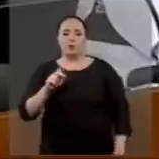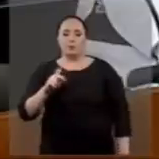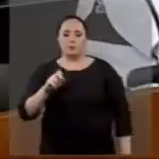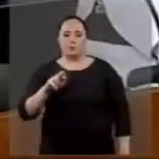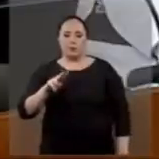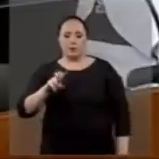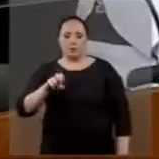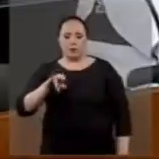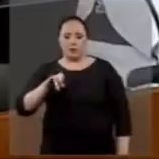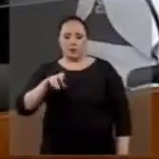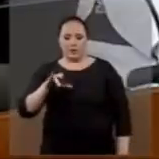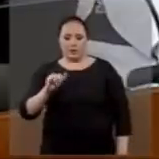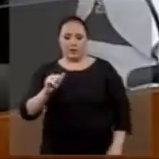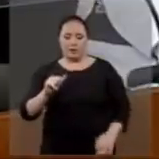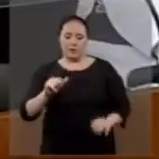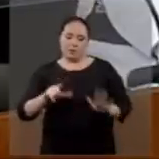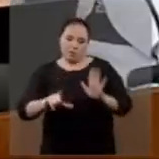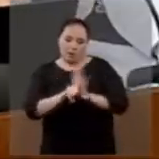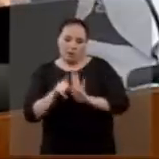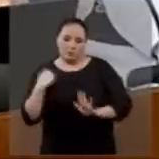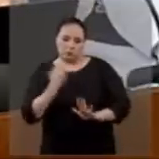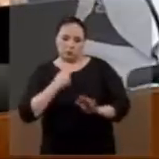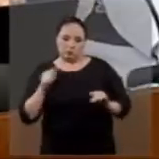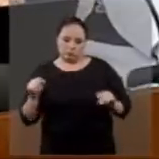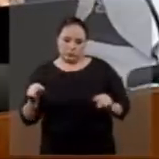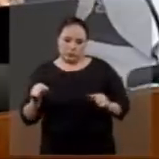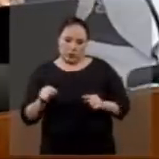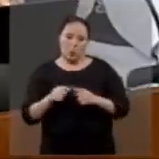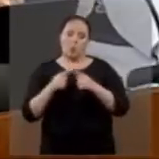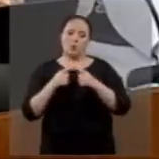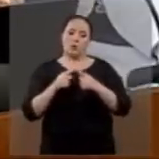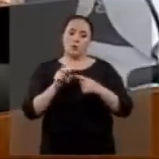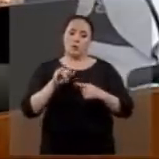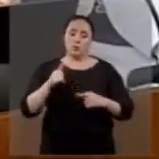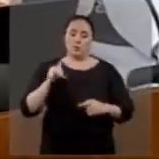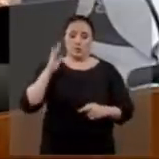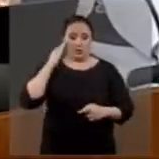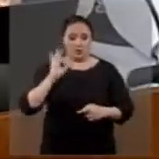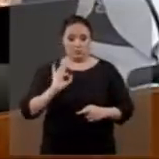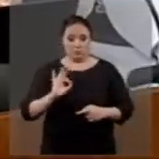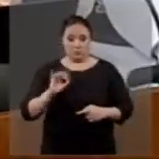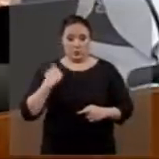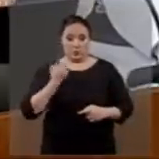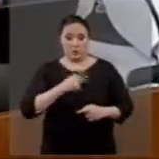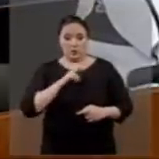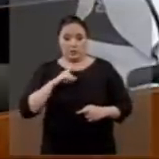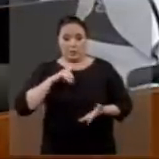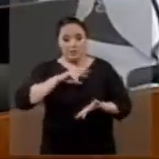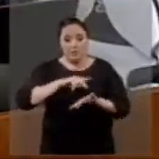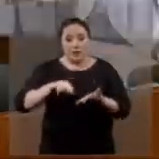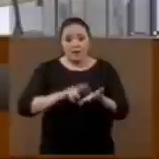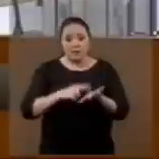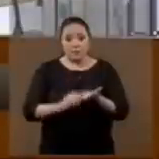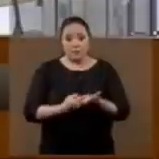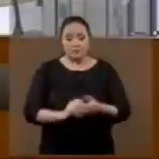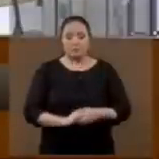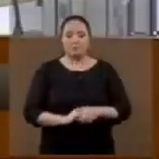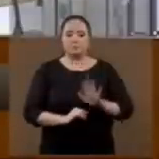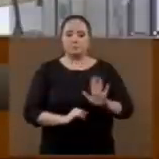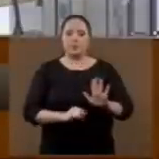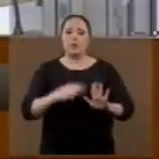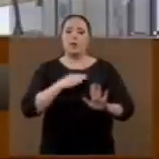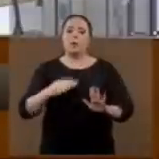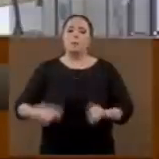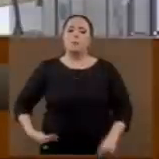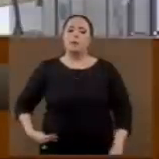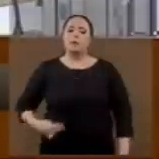a um acordo. Se entendermos que não está, nós vamos abrir a possibilidade de diversas impugnações. Desculpa, o que o ministro Ricardo